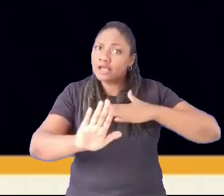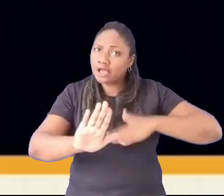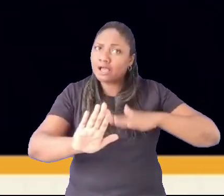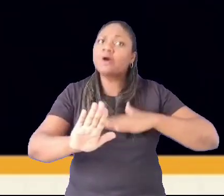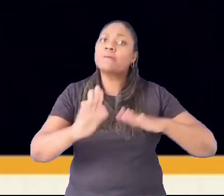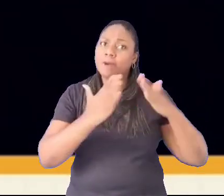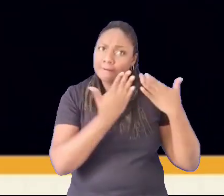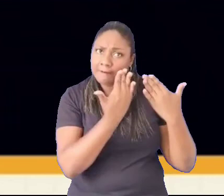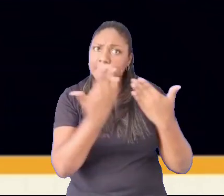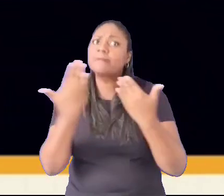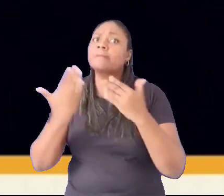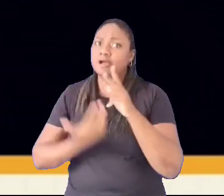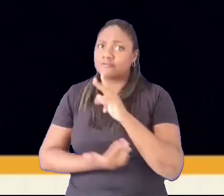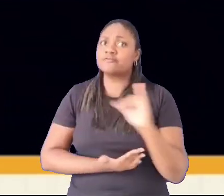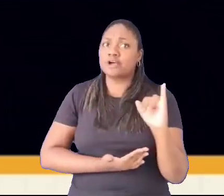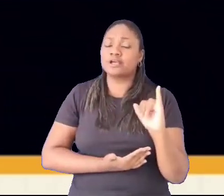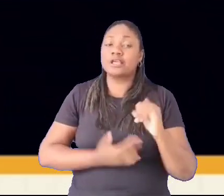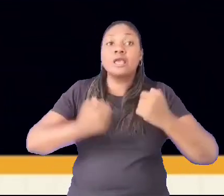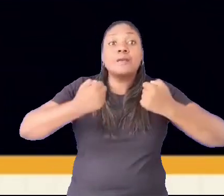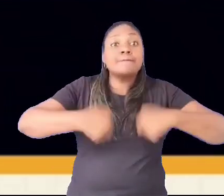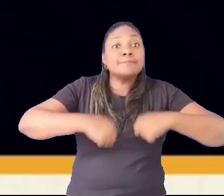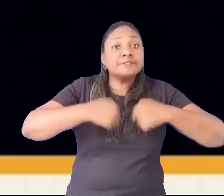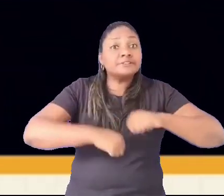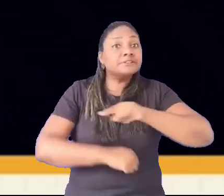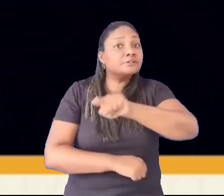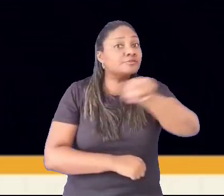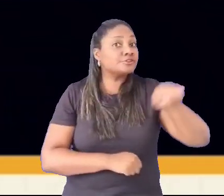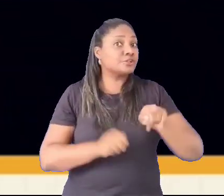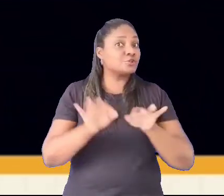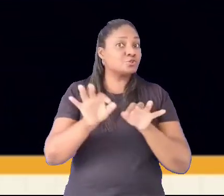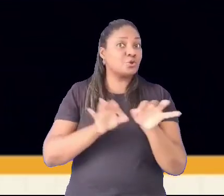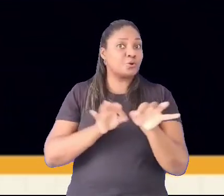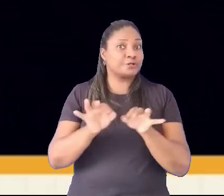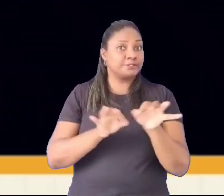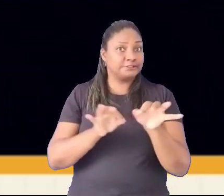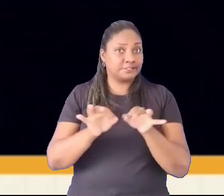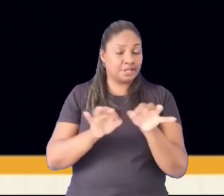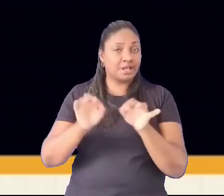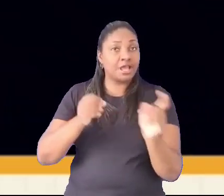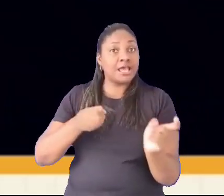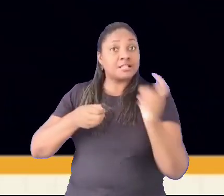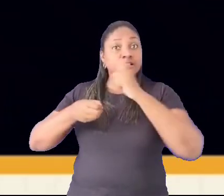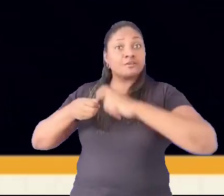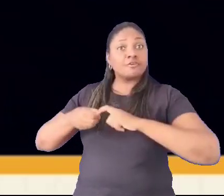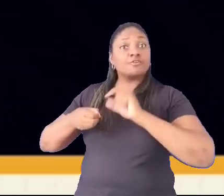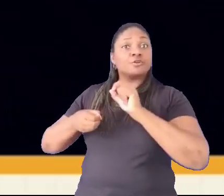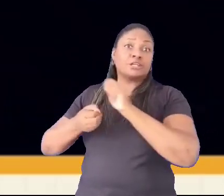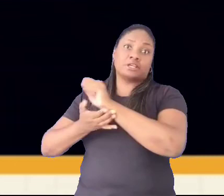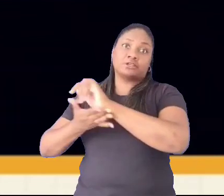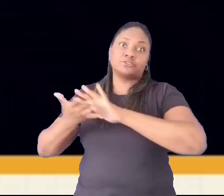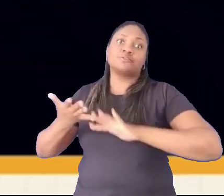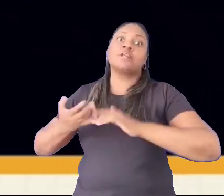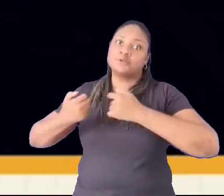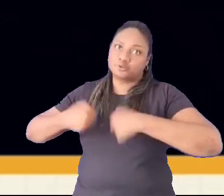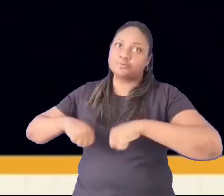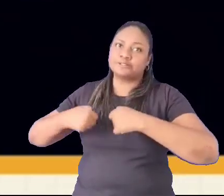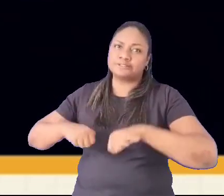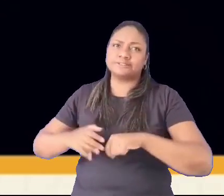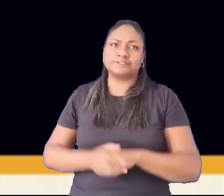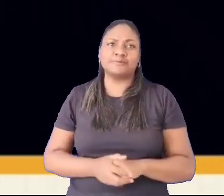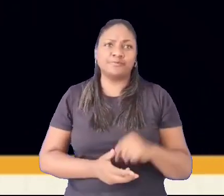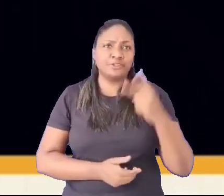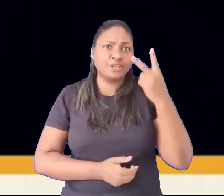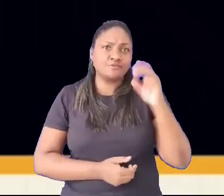todos vocês. O que a gente precisa? Que vocês se organizem para que façam a devolutiva das atividades.